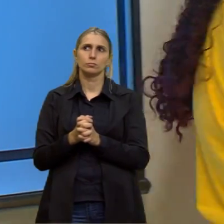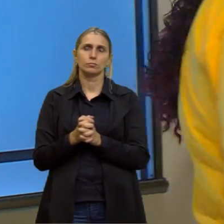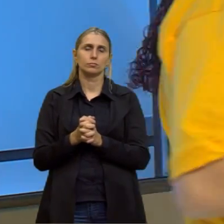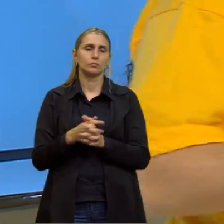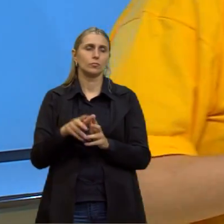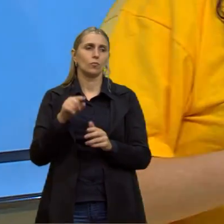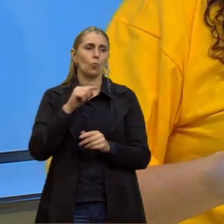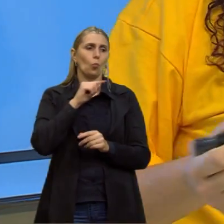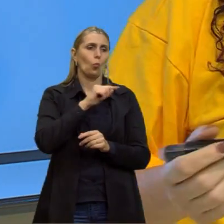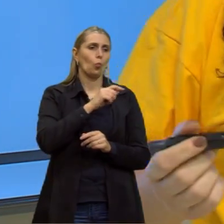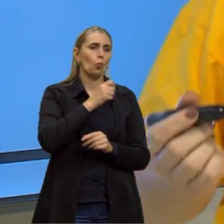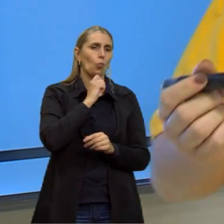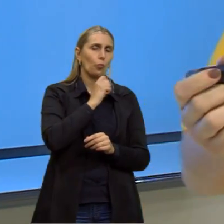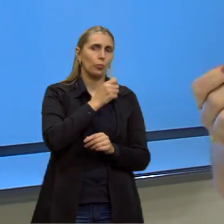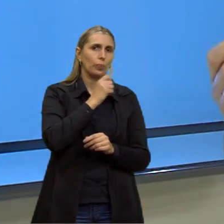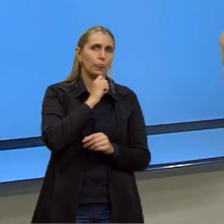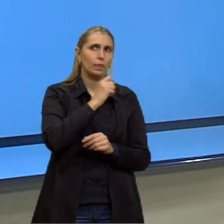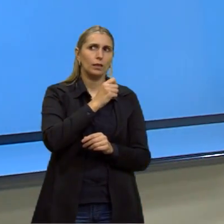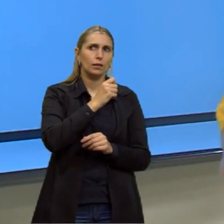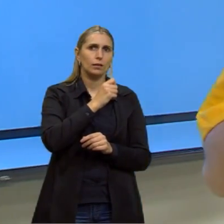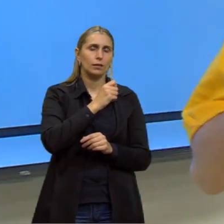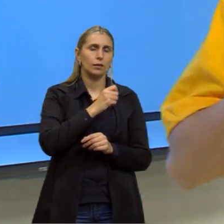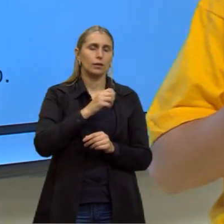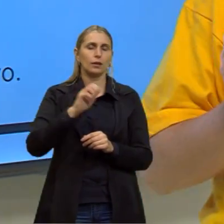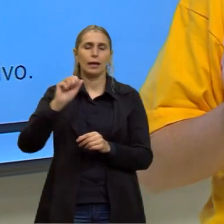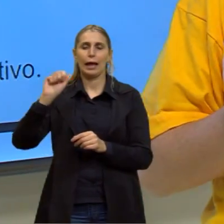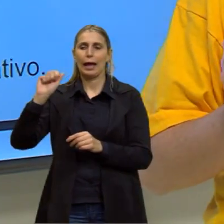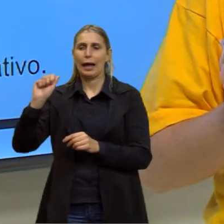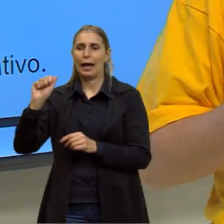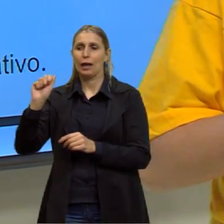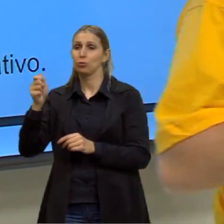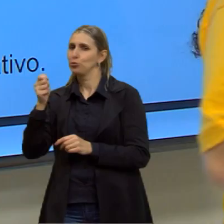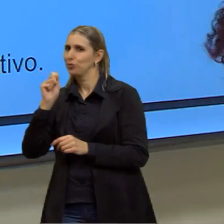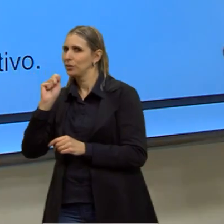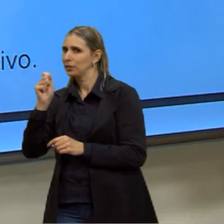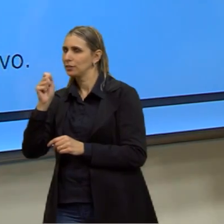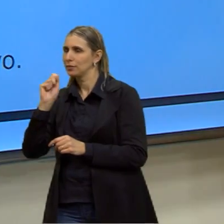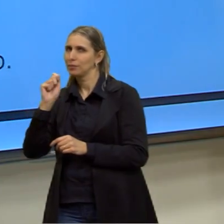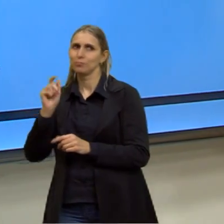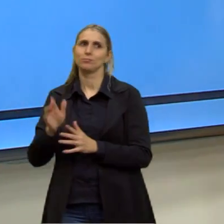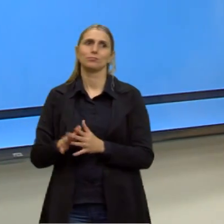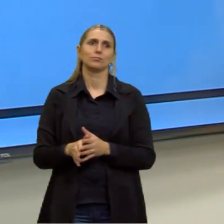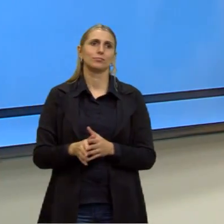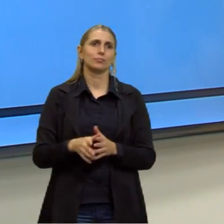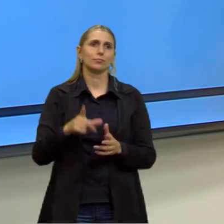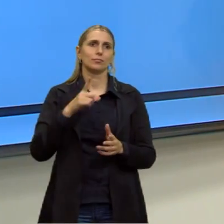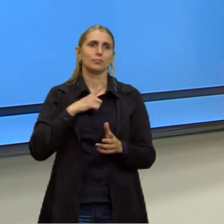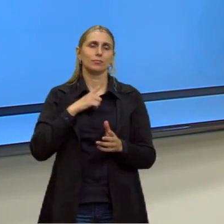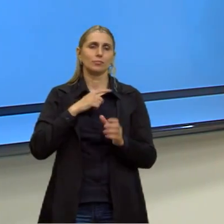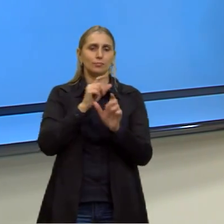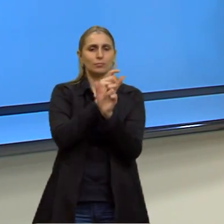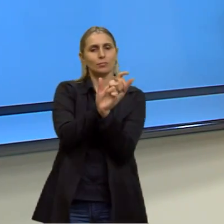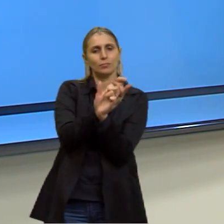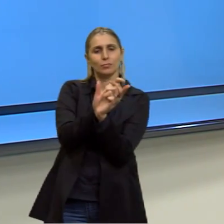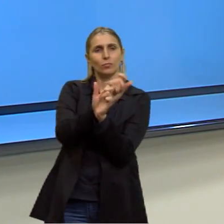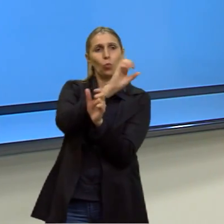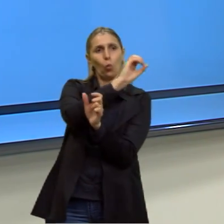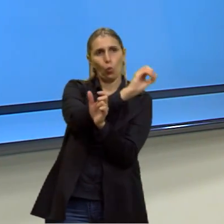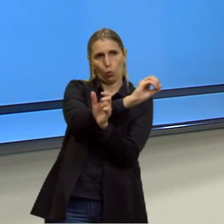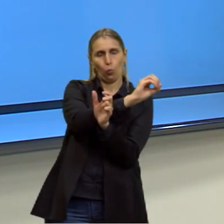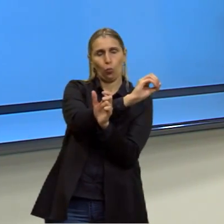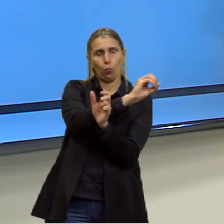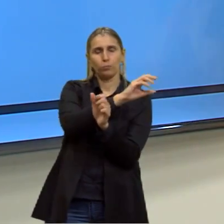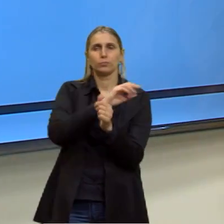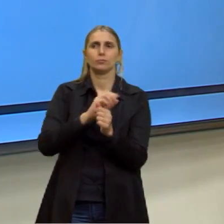e o jornalista e a jornalista então eu tenho aqui o meu artigo ou